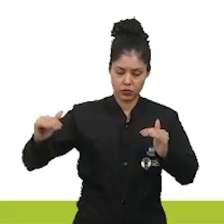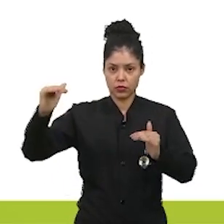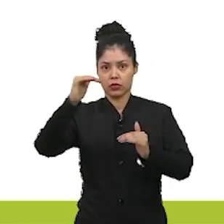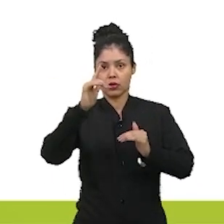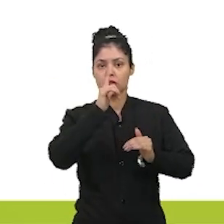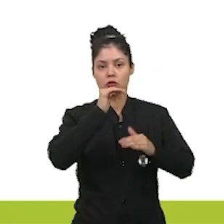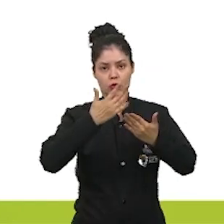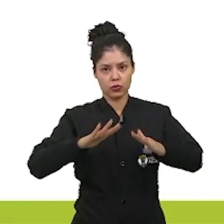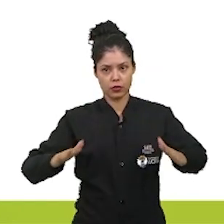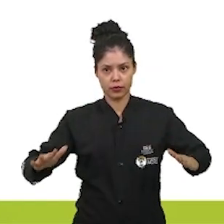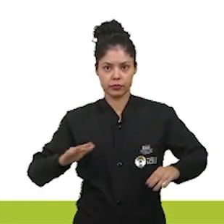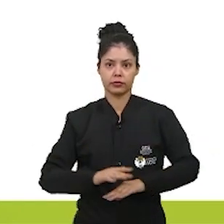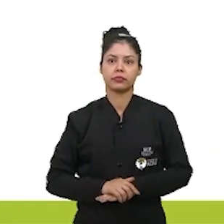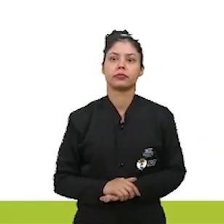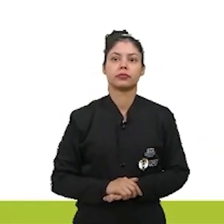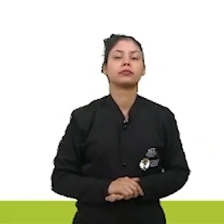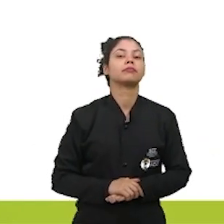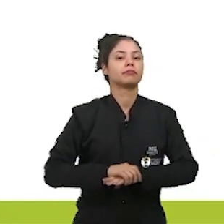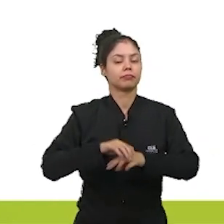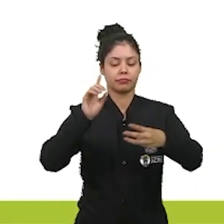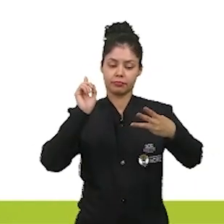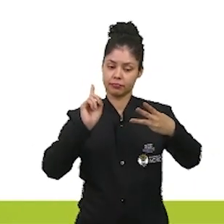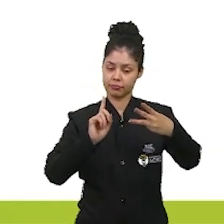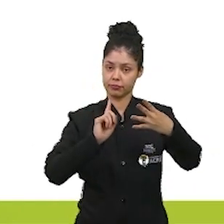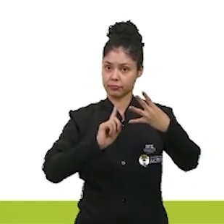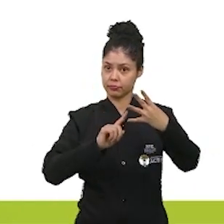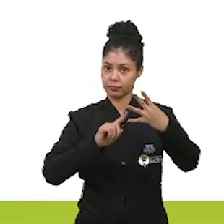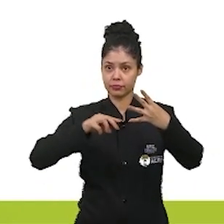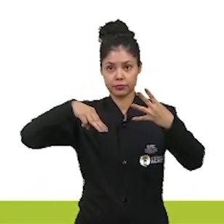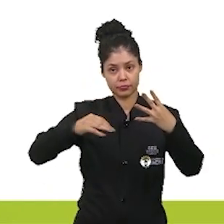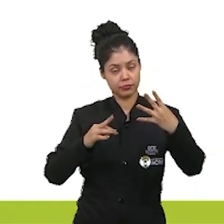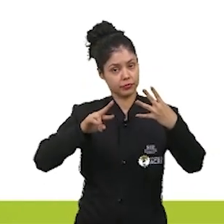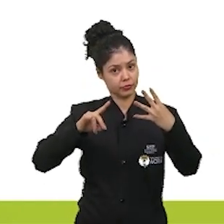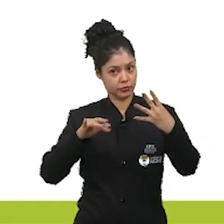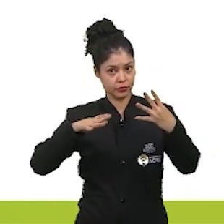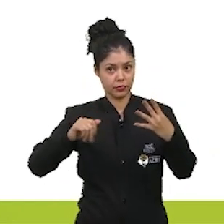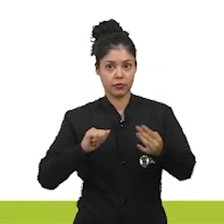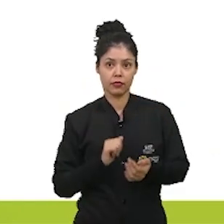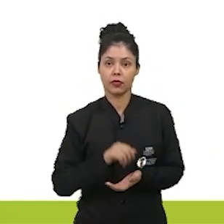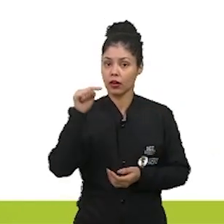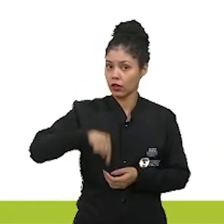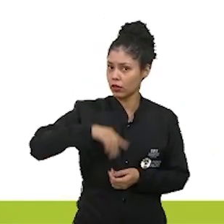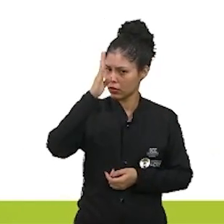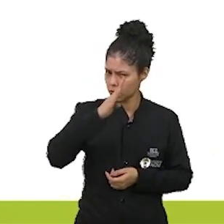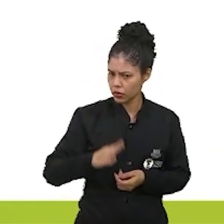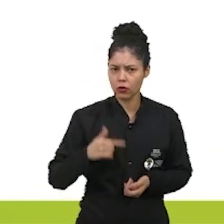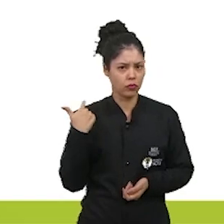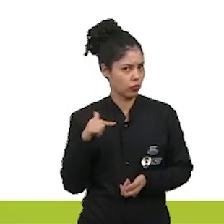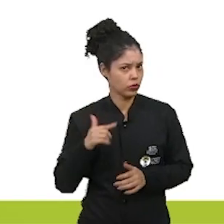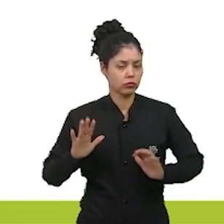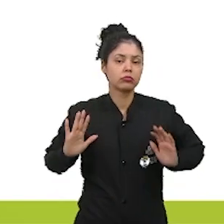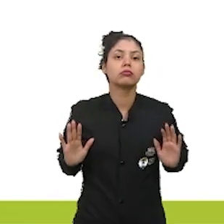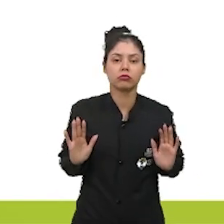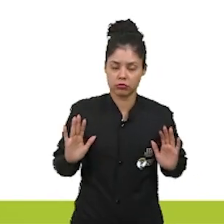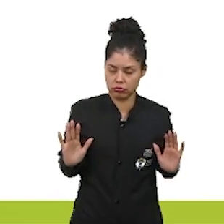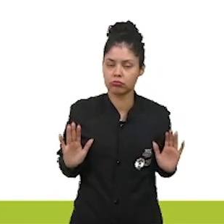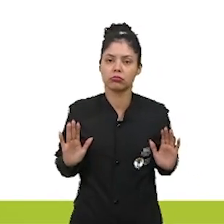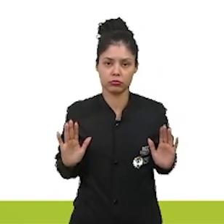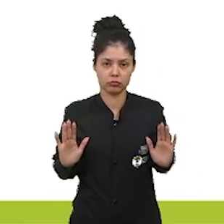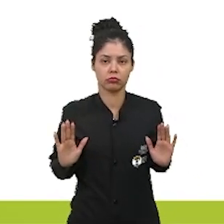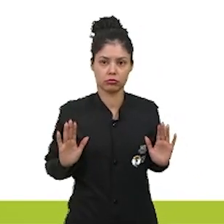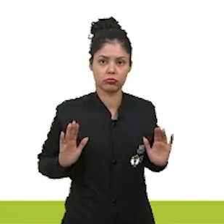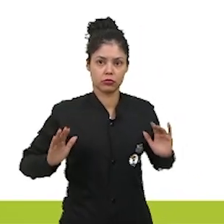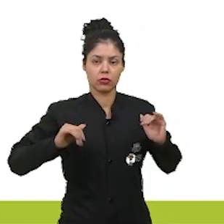do mar. Montanhas. Gente, é importante falar que no Brasil não tem montanhas, tá? Montanhas